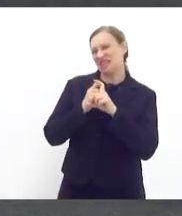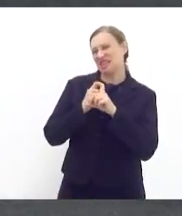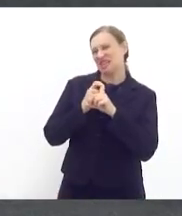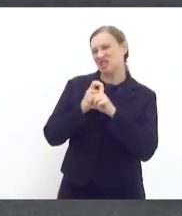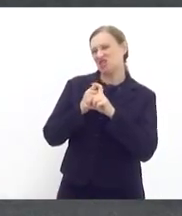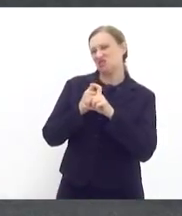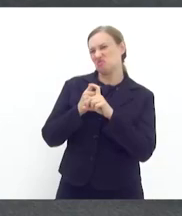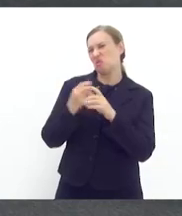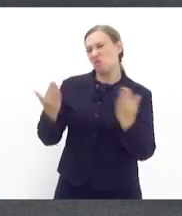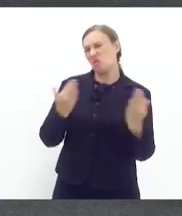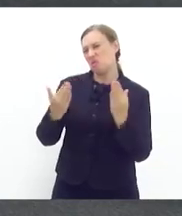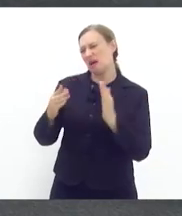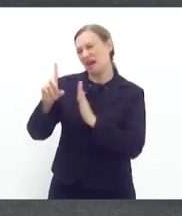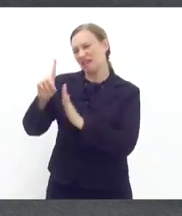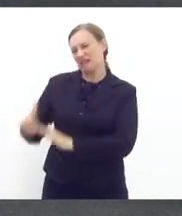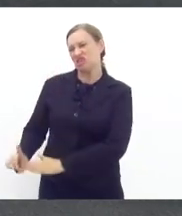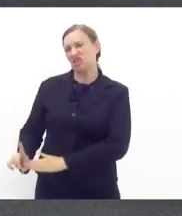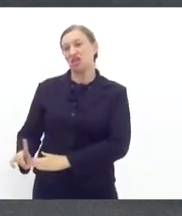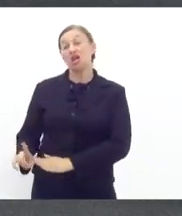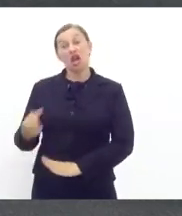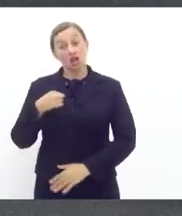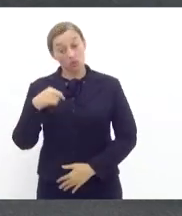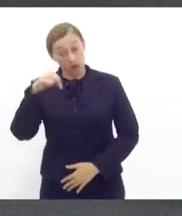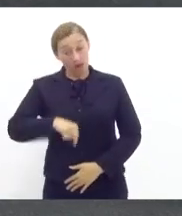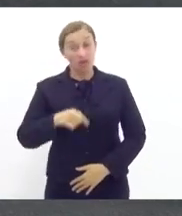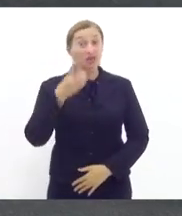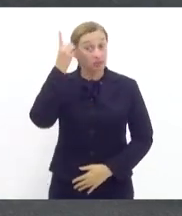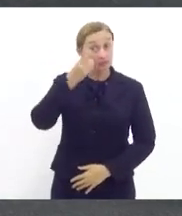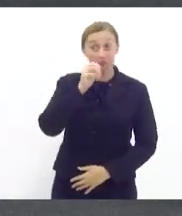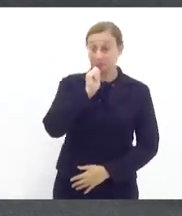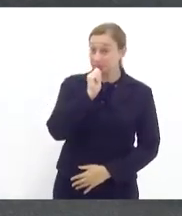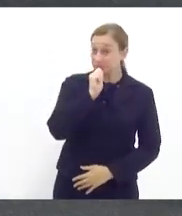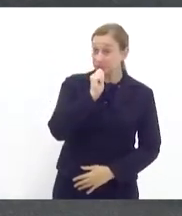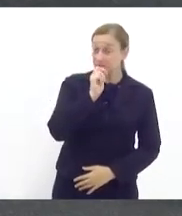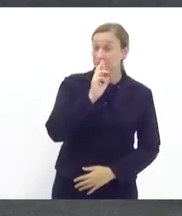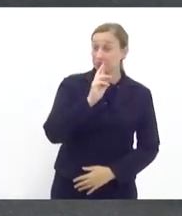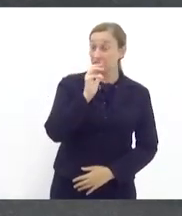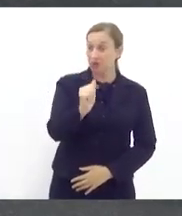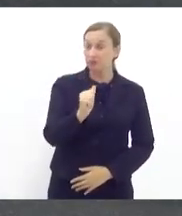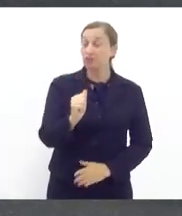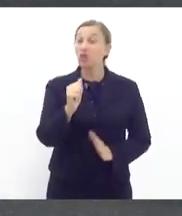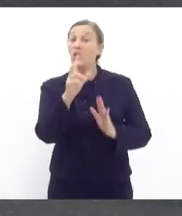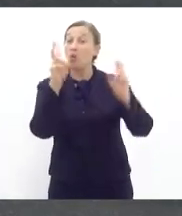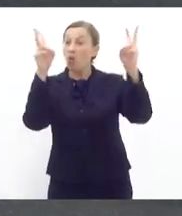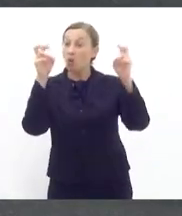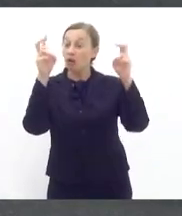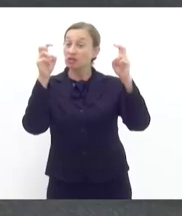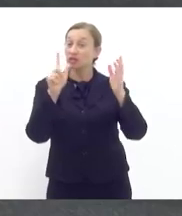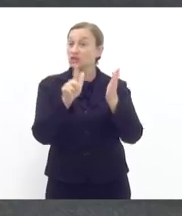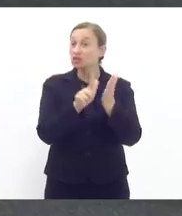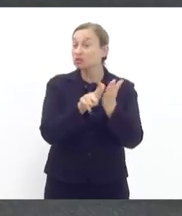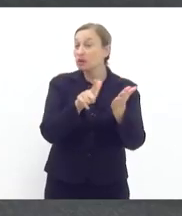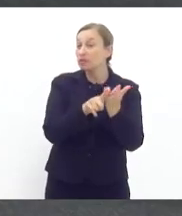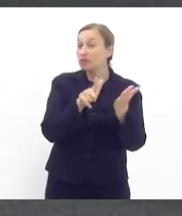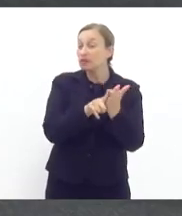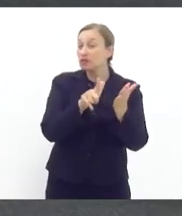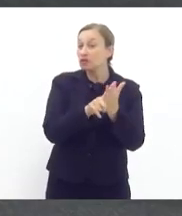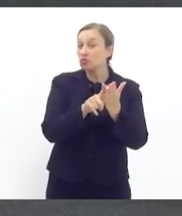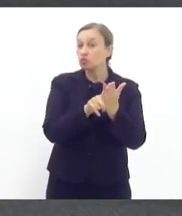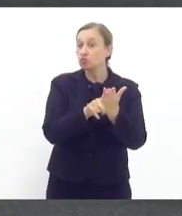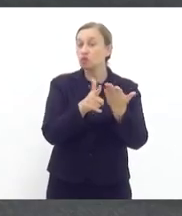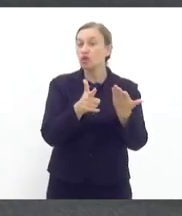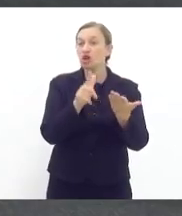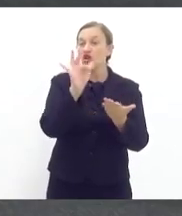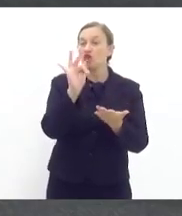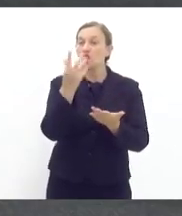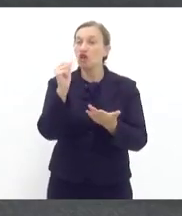direita eu estou aqui deputado Rodrigo Amorim com uma matéria da Folha de São Paulo da